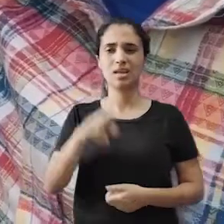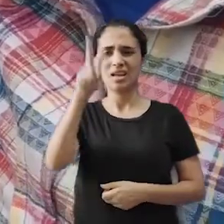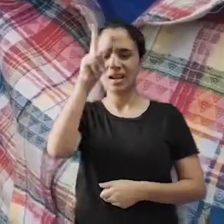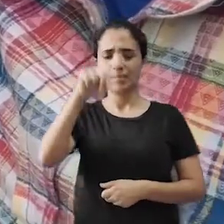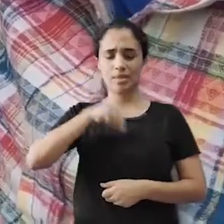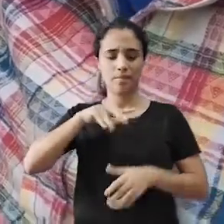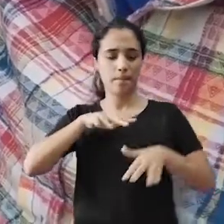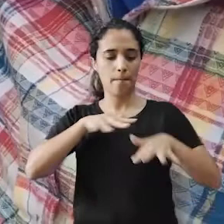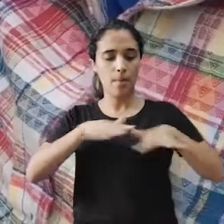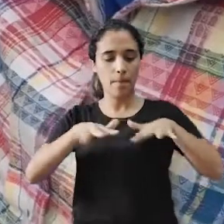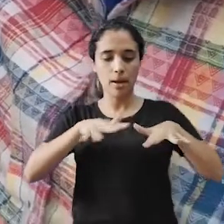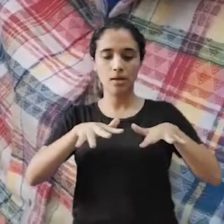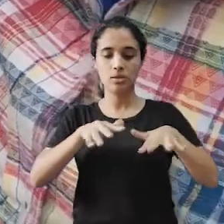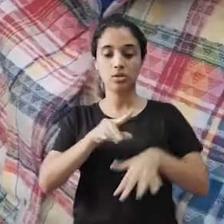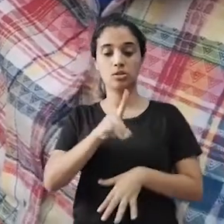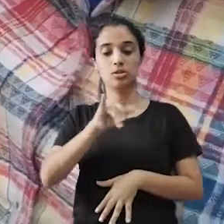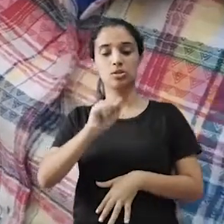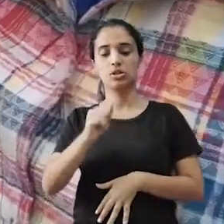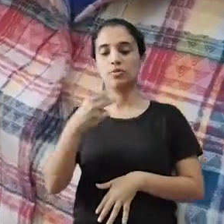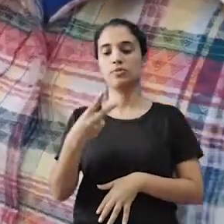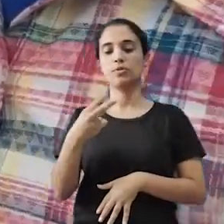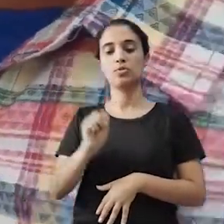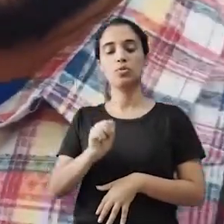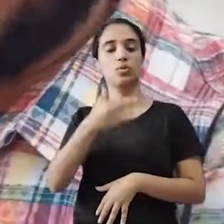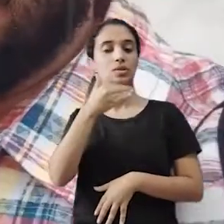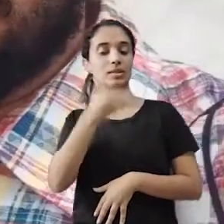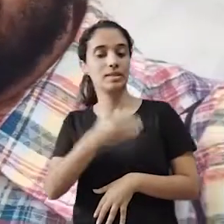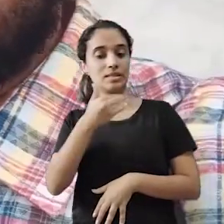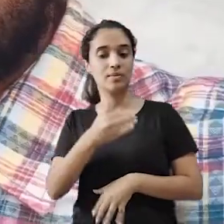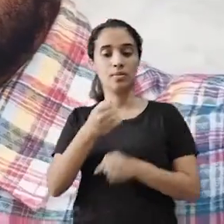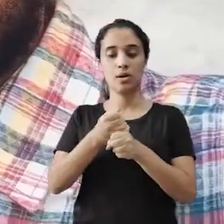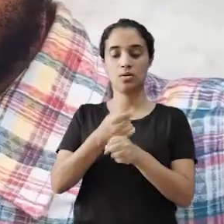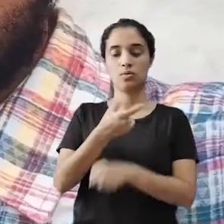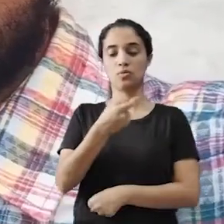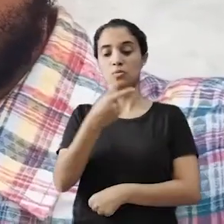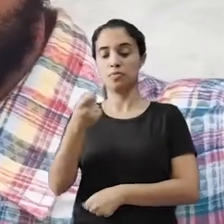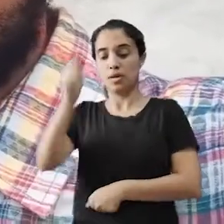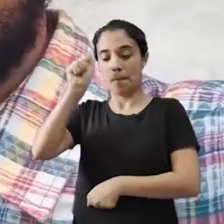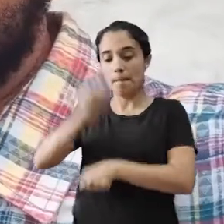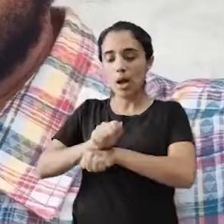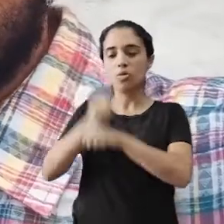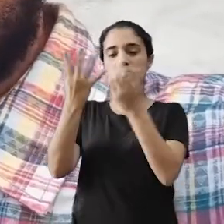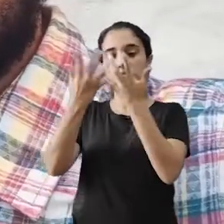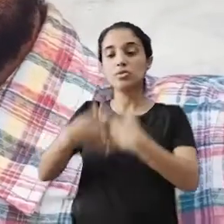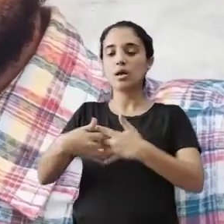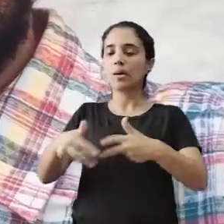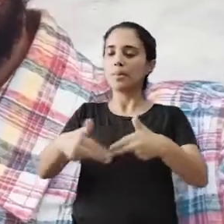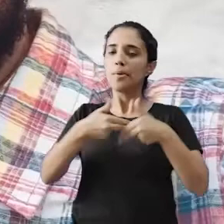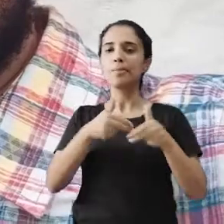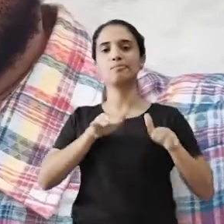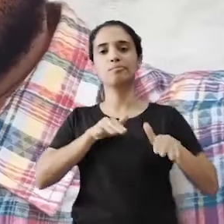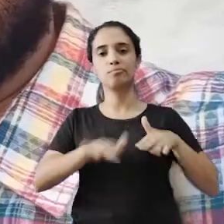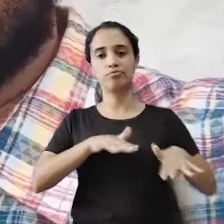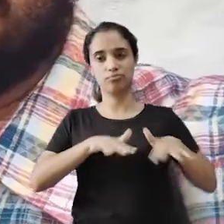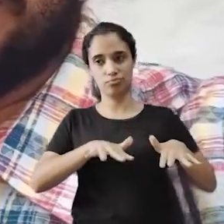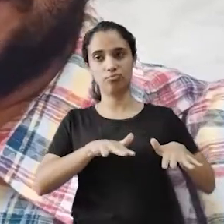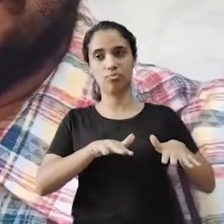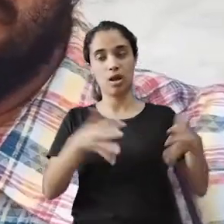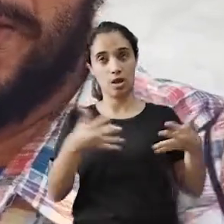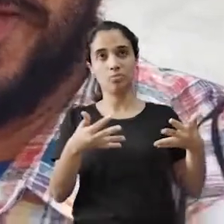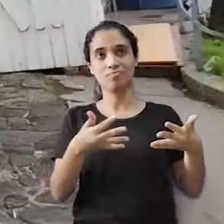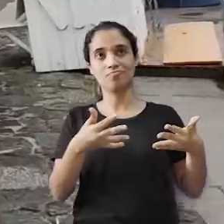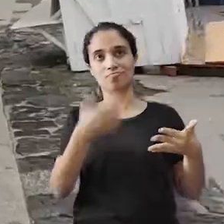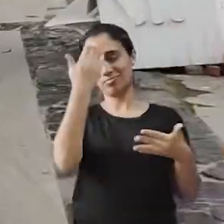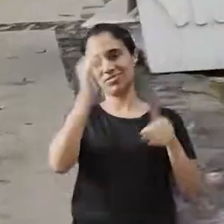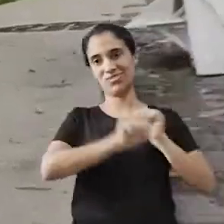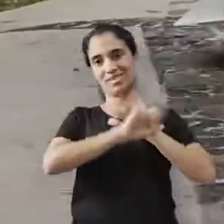terremoto. Foi em 28 de dezembro de 2020. Então ele parou de funcionar em 28 de dezembro de 2020. Agora faz